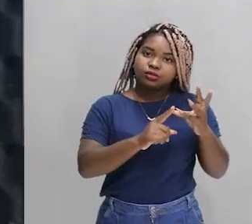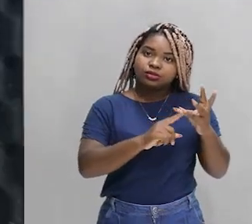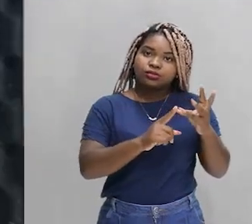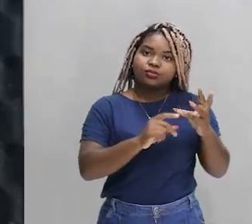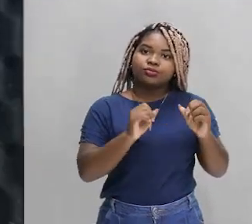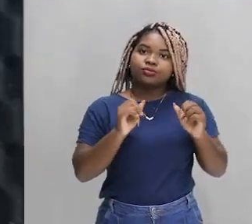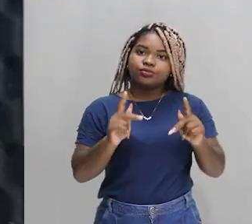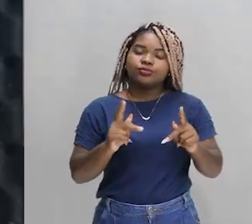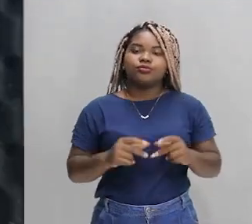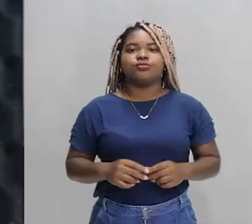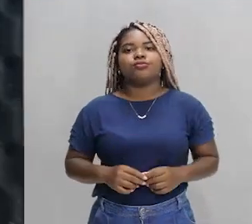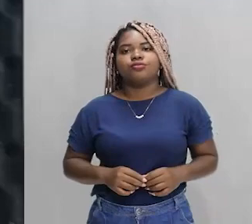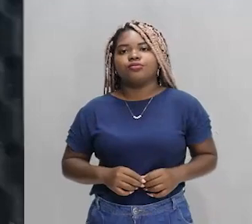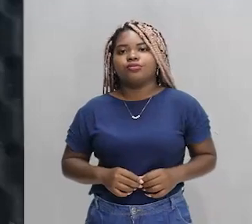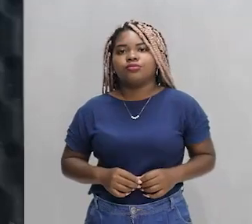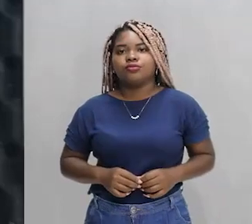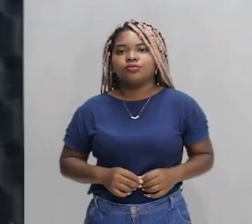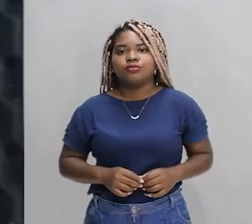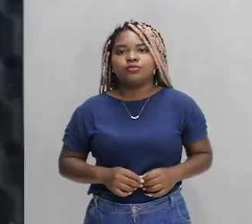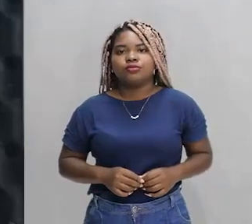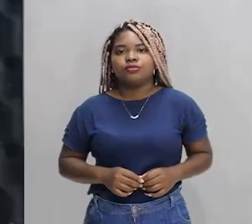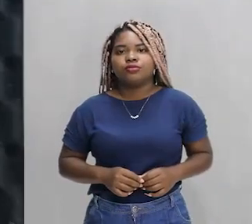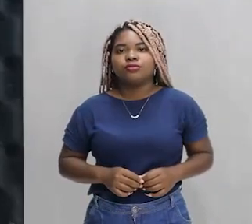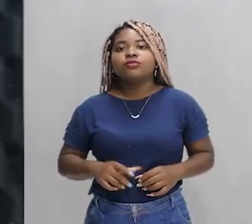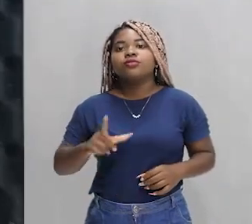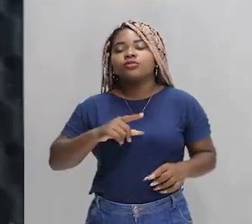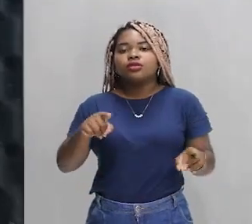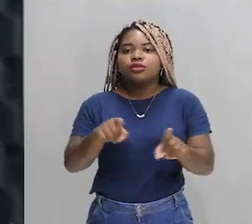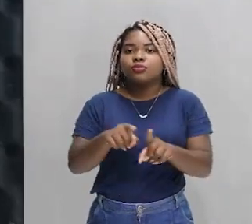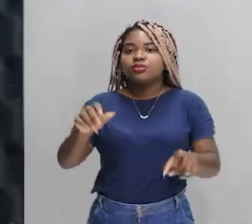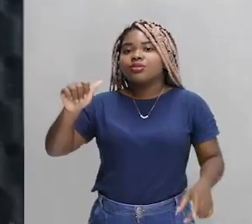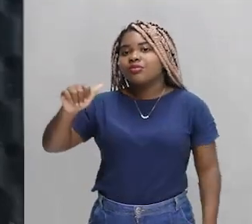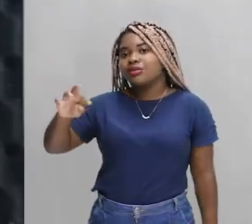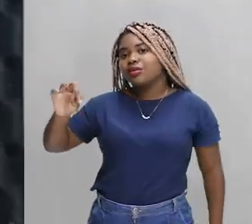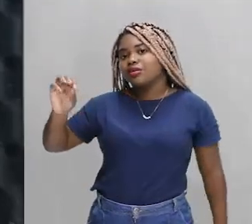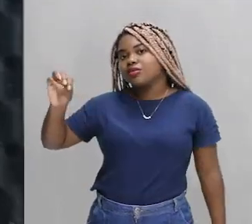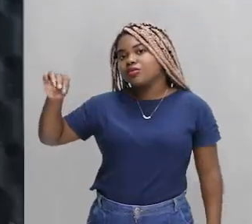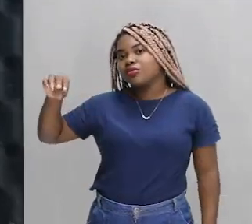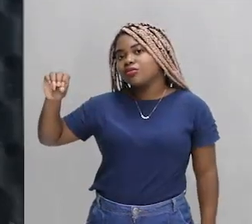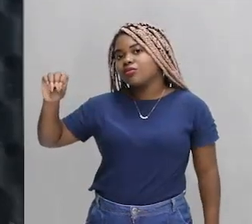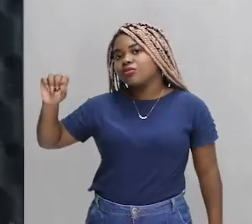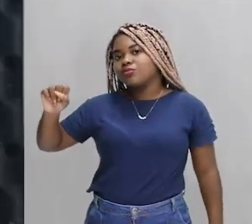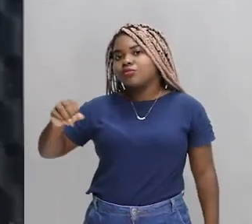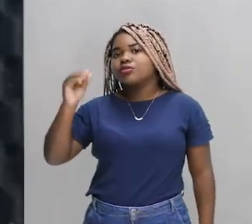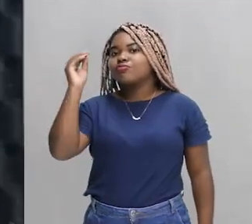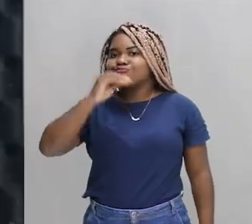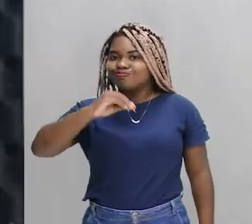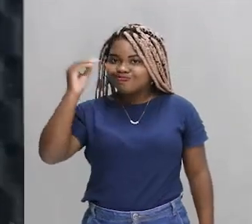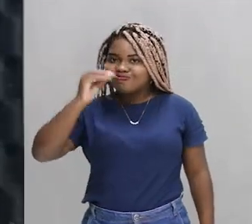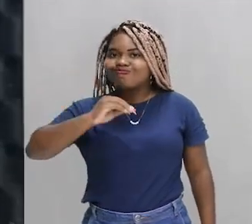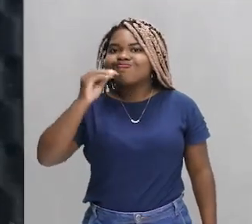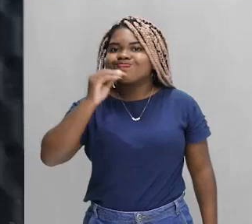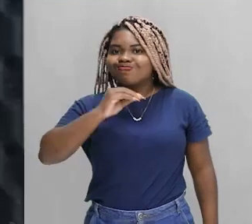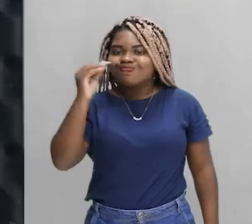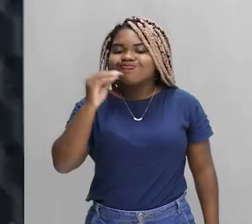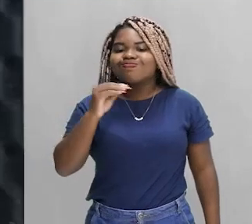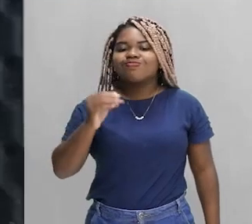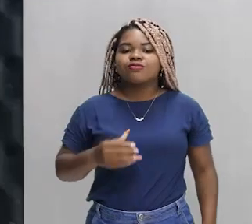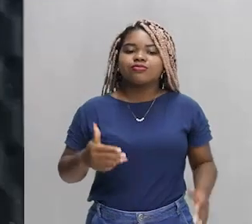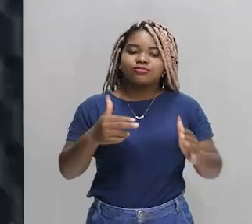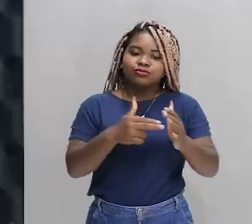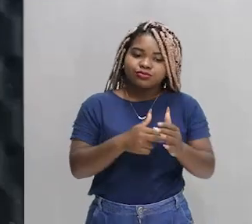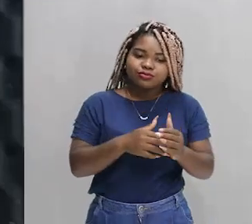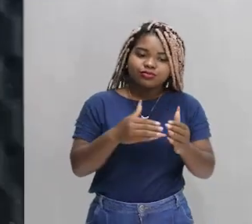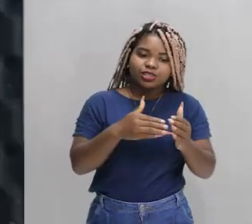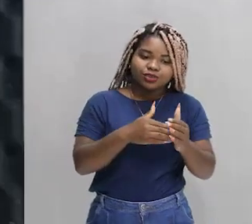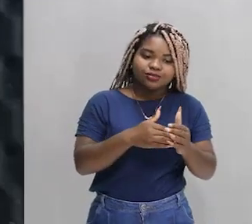intensa. Porque nós temos também os monossílabos átonos, que eles são pronunciados mais fraquinho. Quero chamar a atenção para vocês aqui, ó, na última palavra, você.